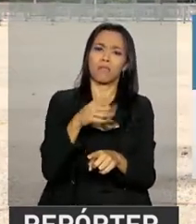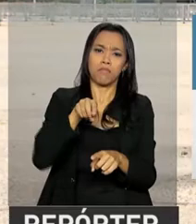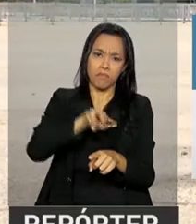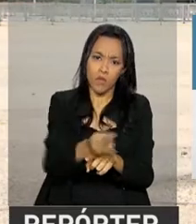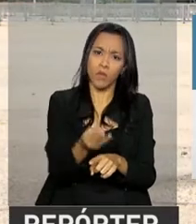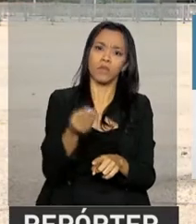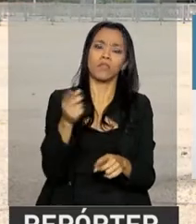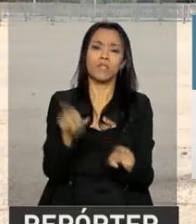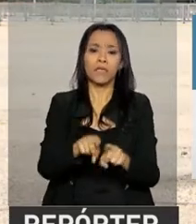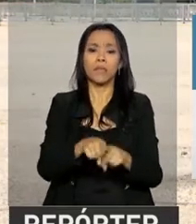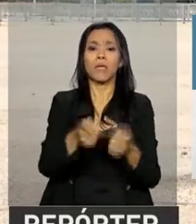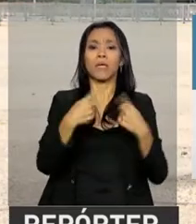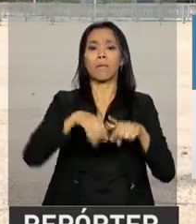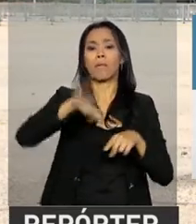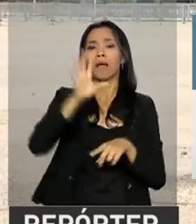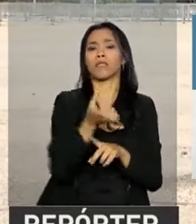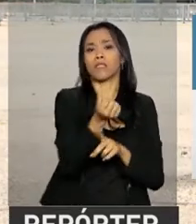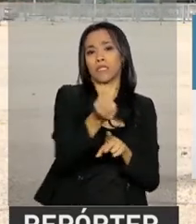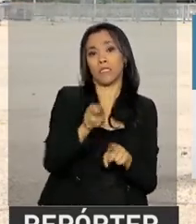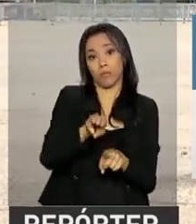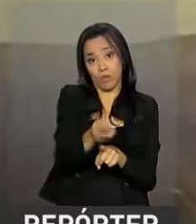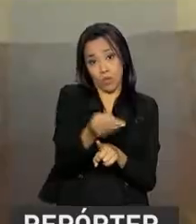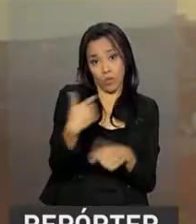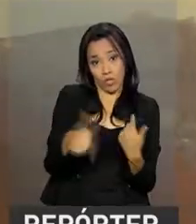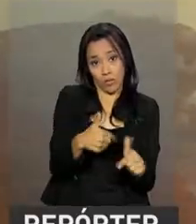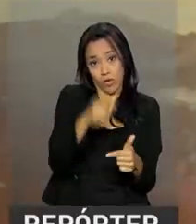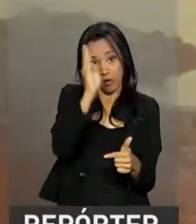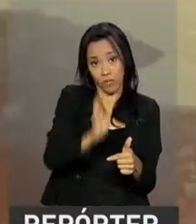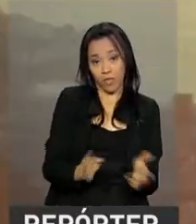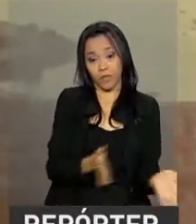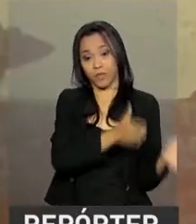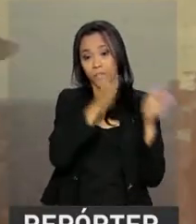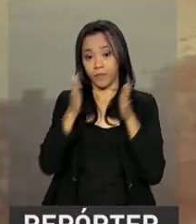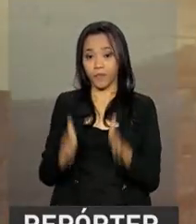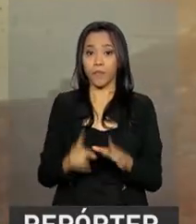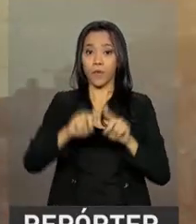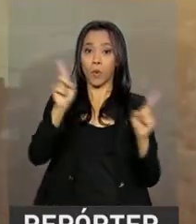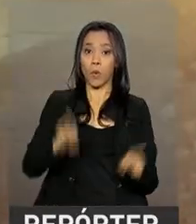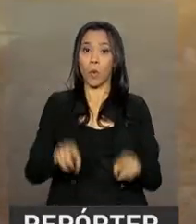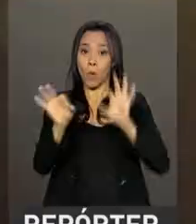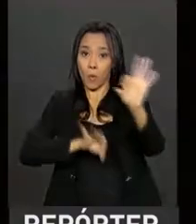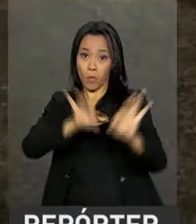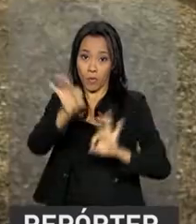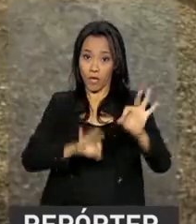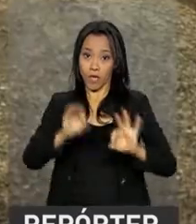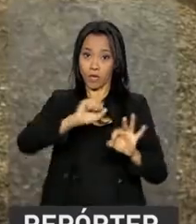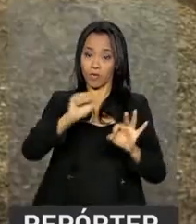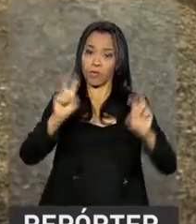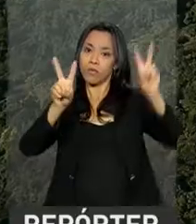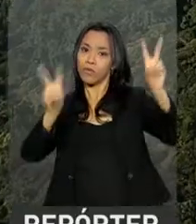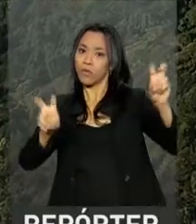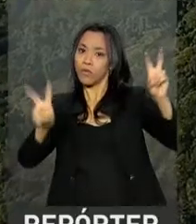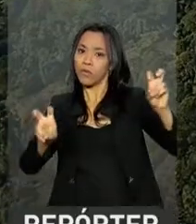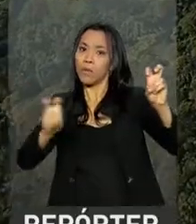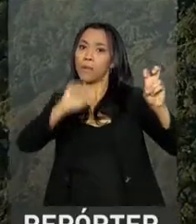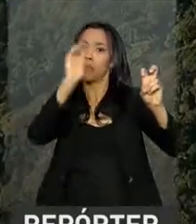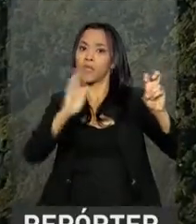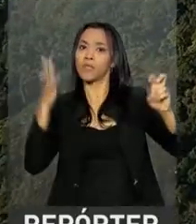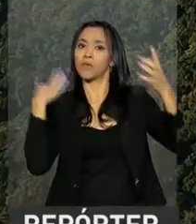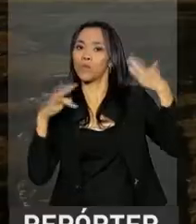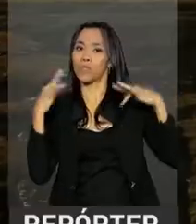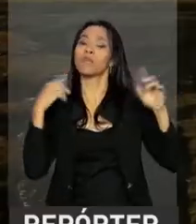mais de 6 milhões de empregos no país o plano brasil mas turismo inclui também a implantação de visto eletrônico